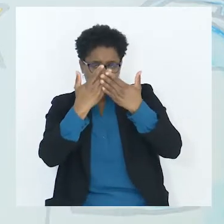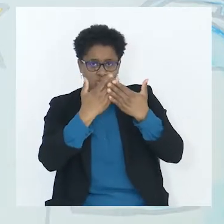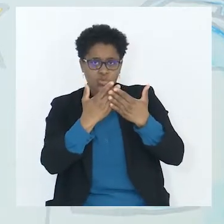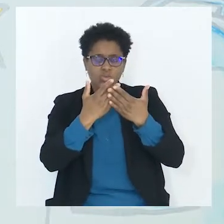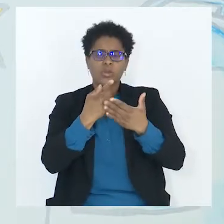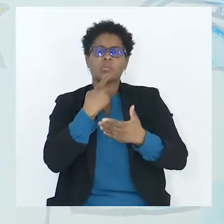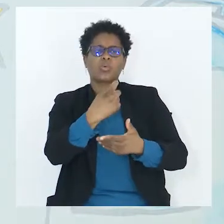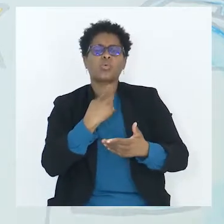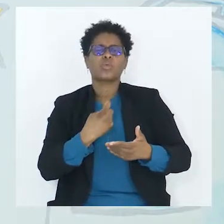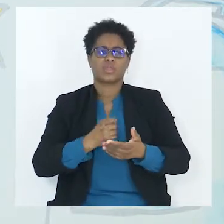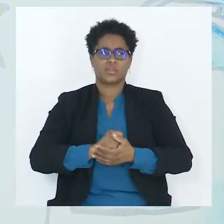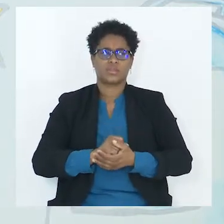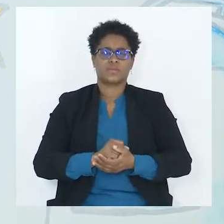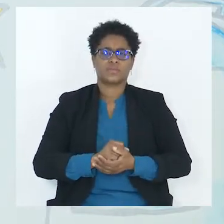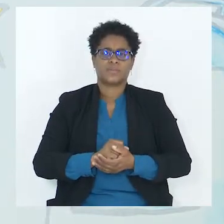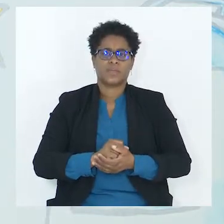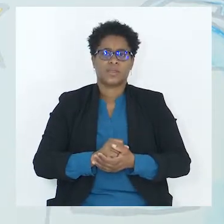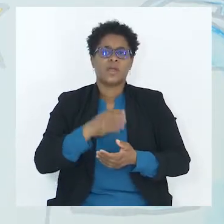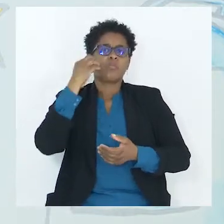de estudo, pergunta-se,